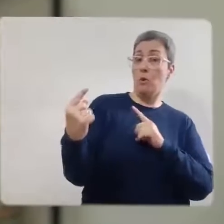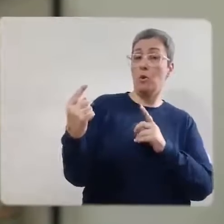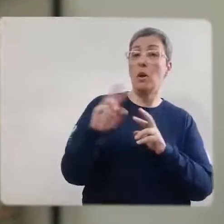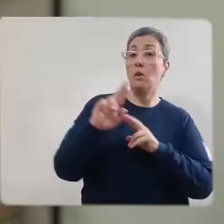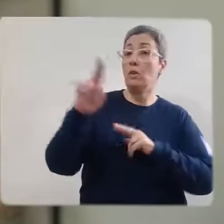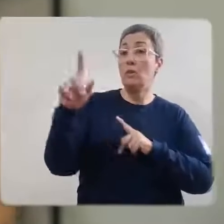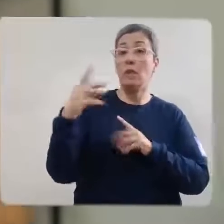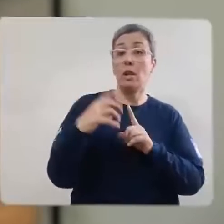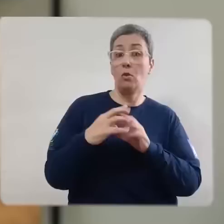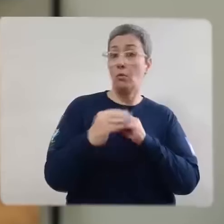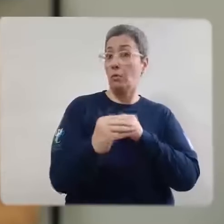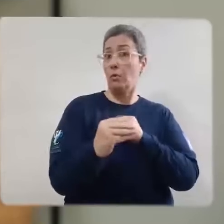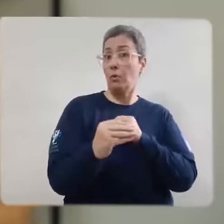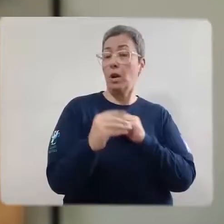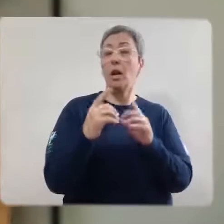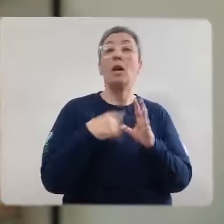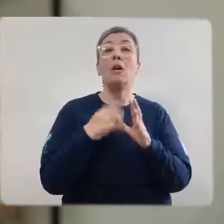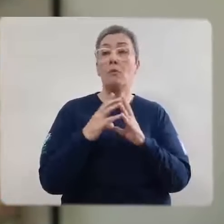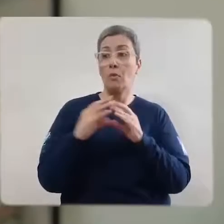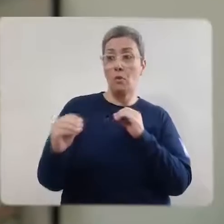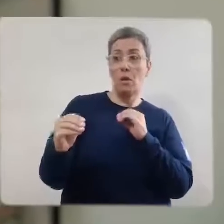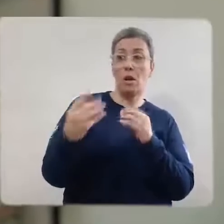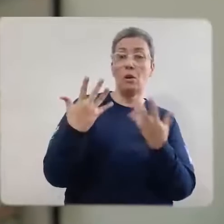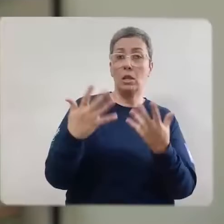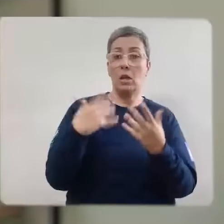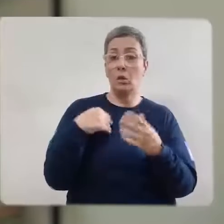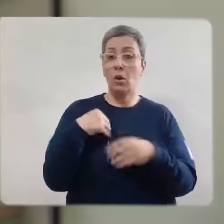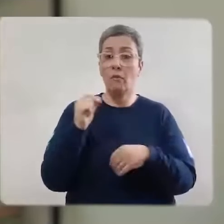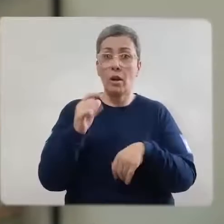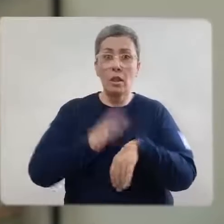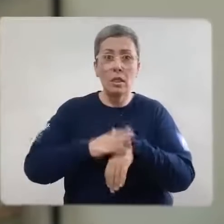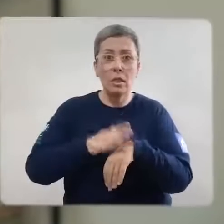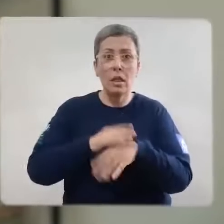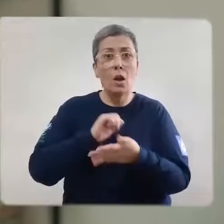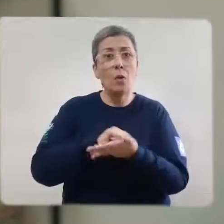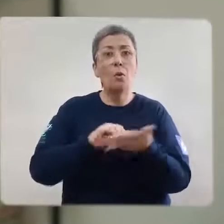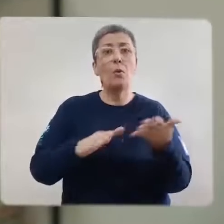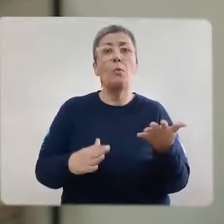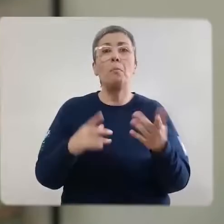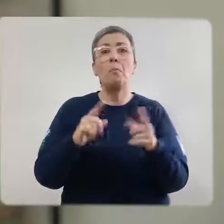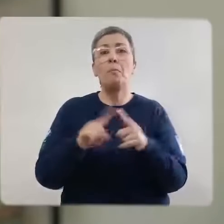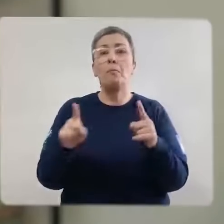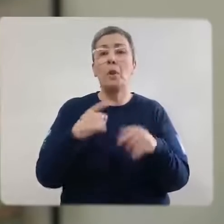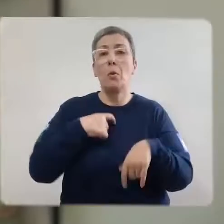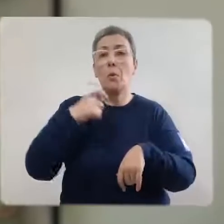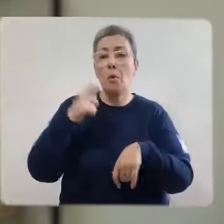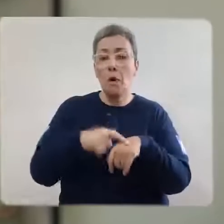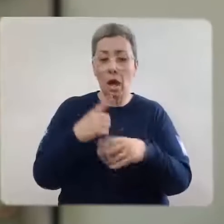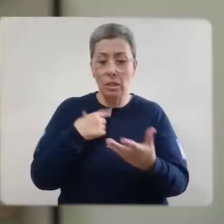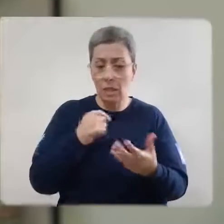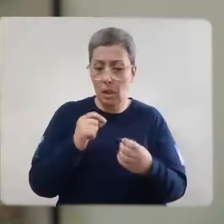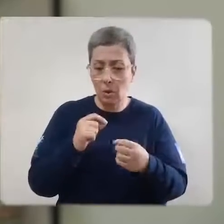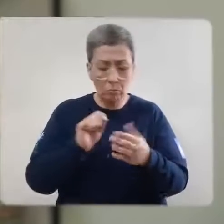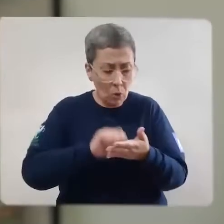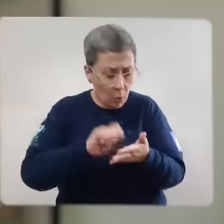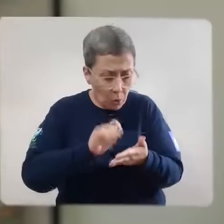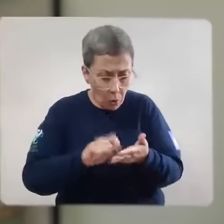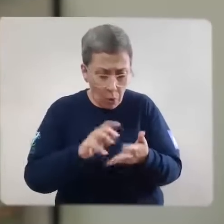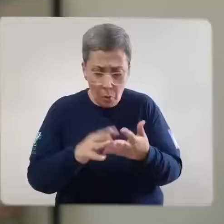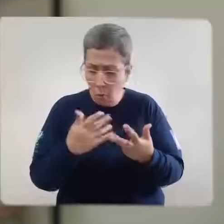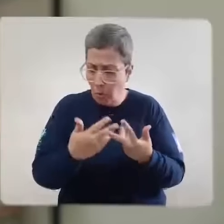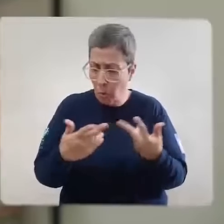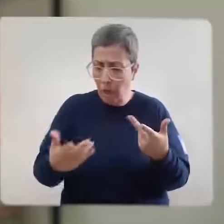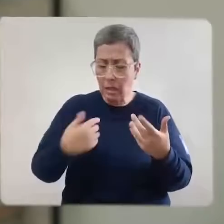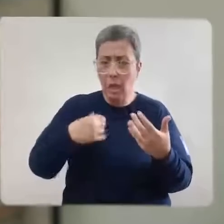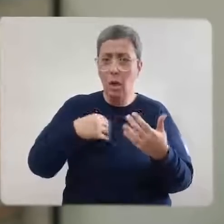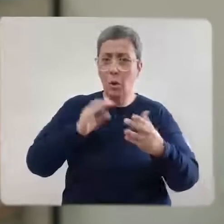É diferente a fuga da demanda. A fuga é quando eu estou fazendo uma atividade, no meio da atividade